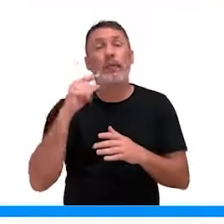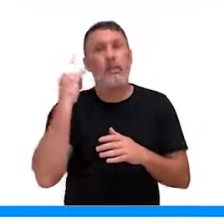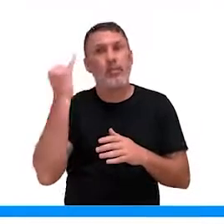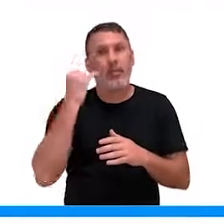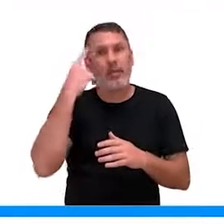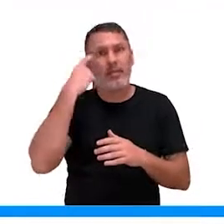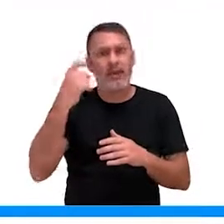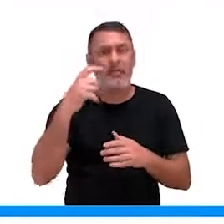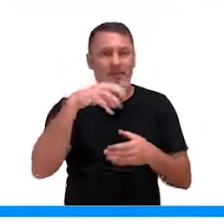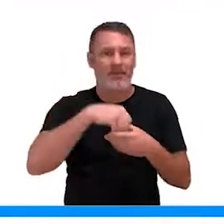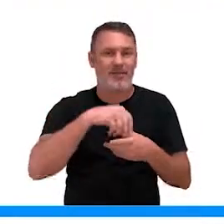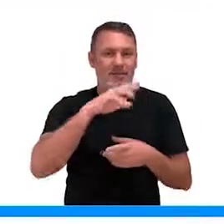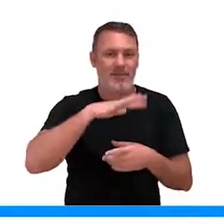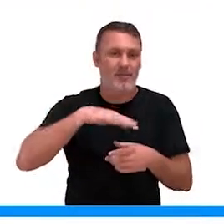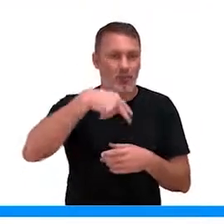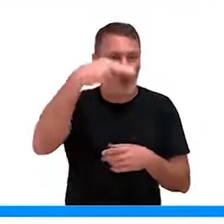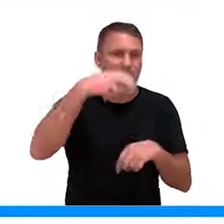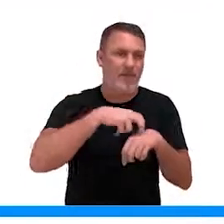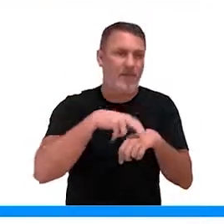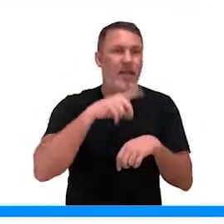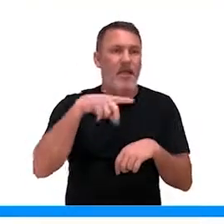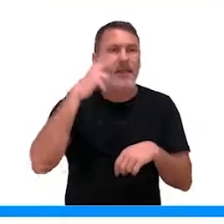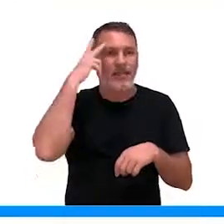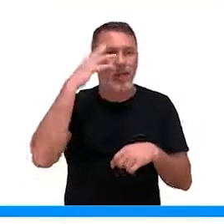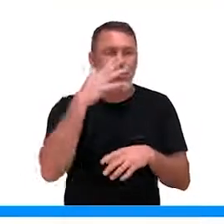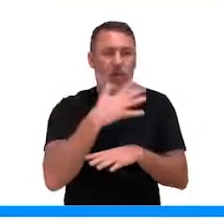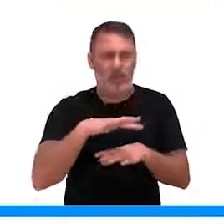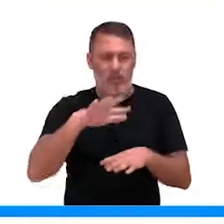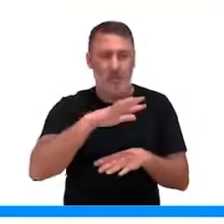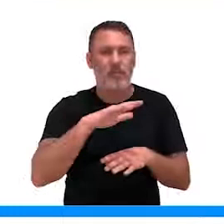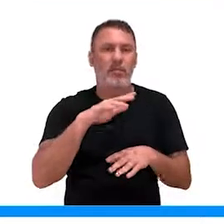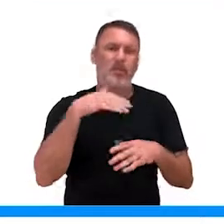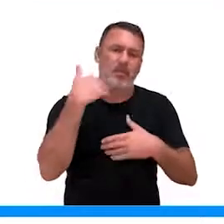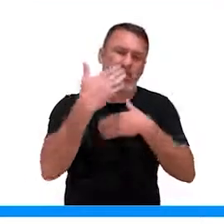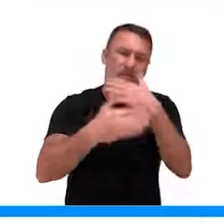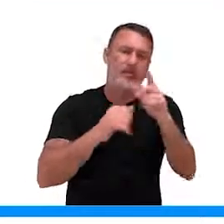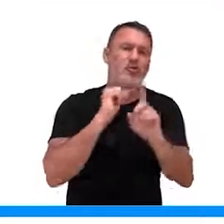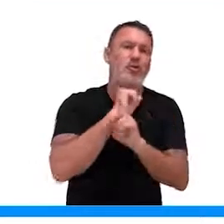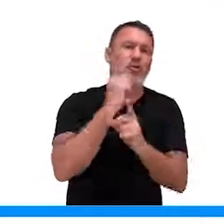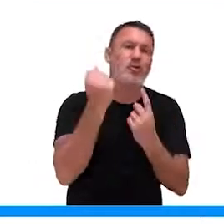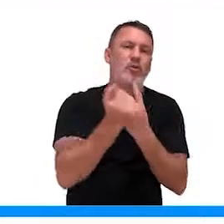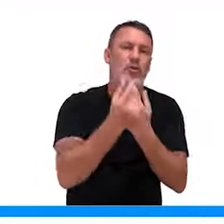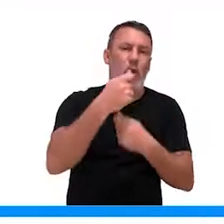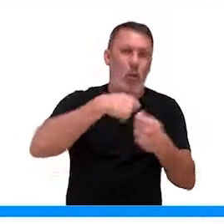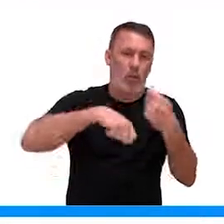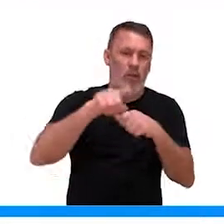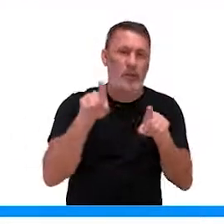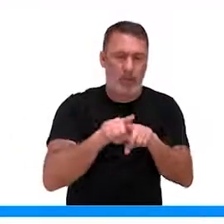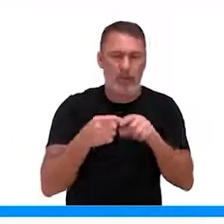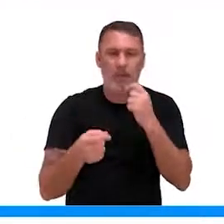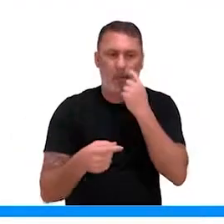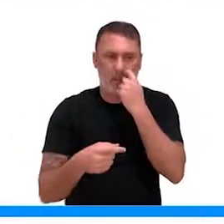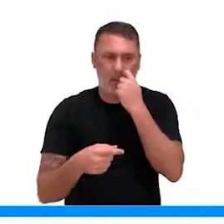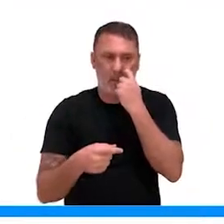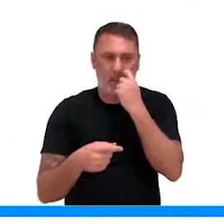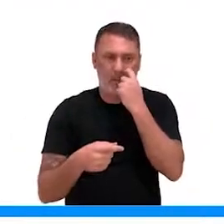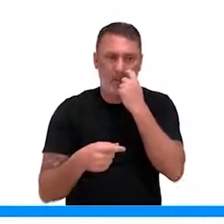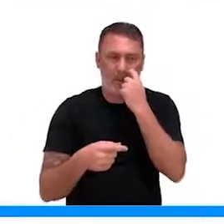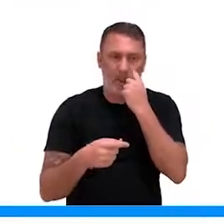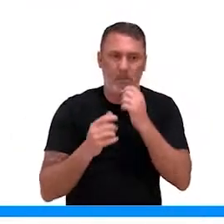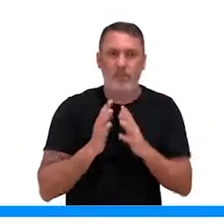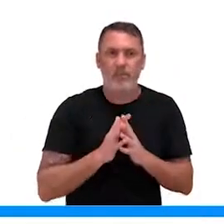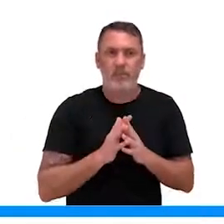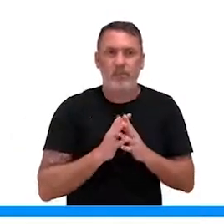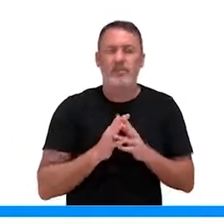né, aí envolve um pouquinho de um aspecto natural, porém tem relação também, claro, com o desenvolvimento socioeconômico. Nós tivemos por